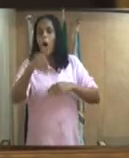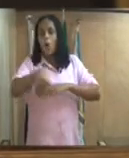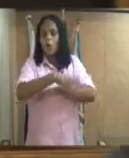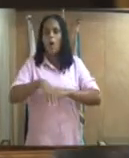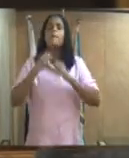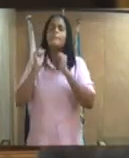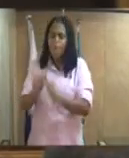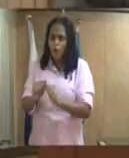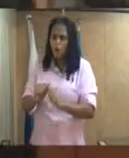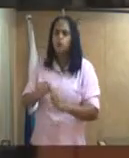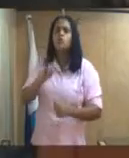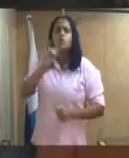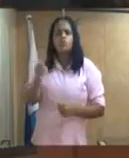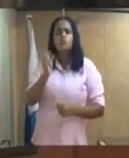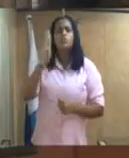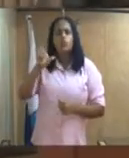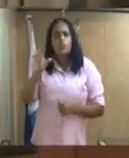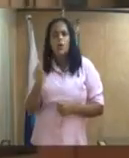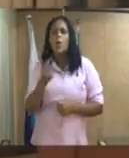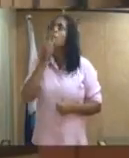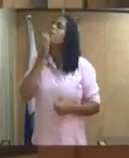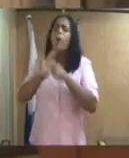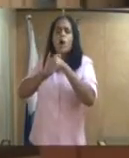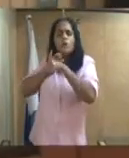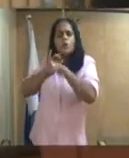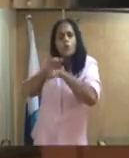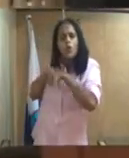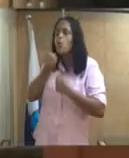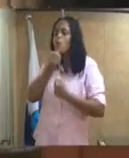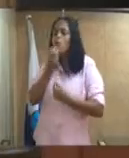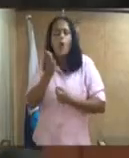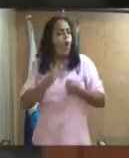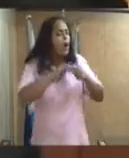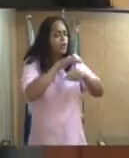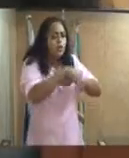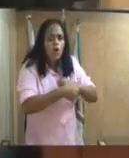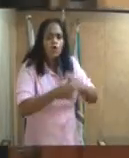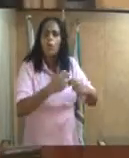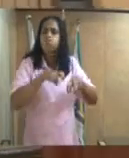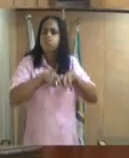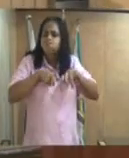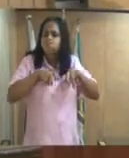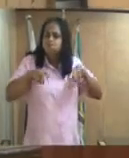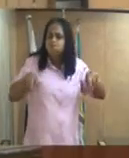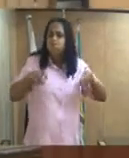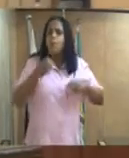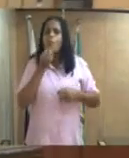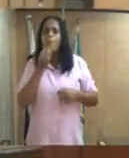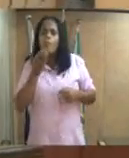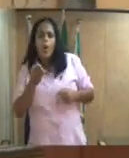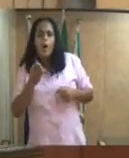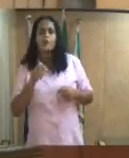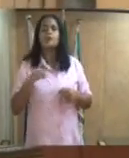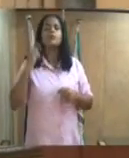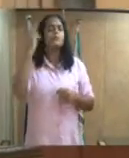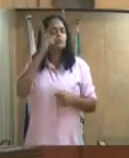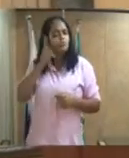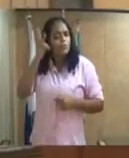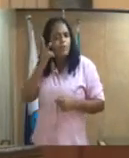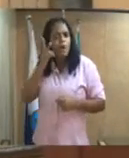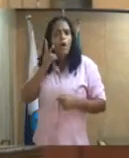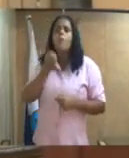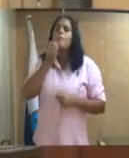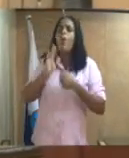vereador Júnior. Muito boa noite. Boa noite à mesa. Boa noite aos meus pares, ao público